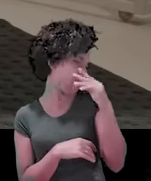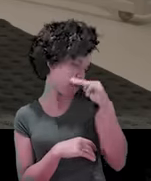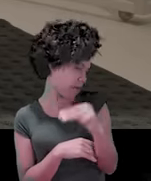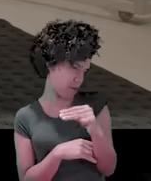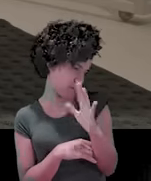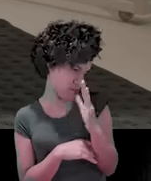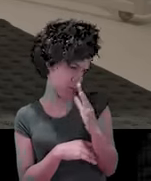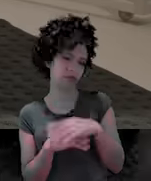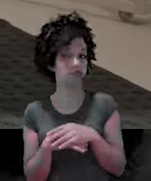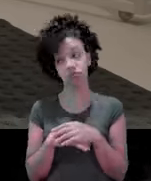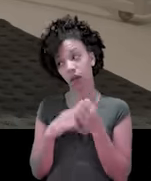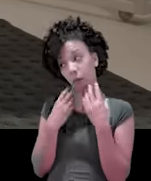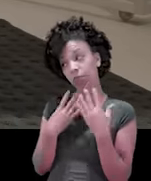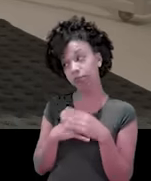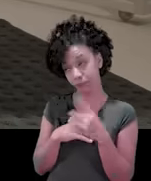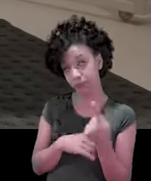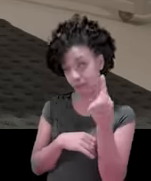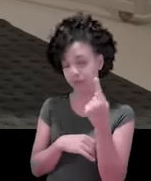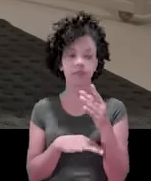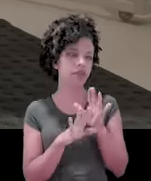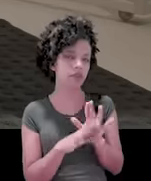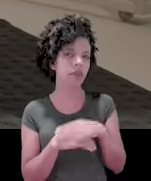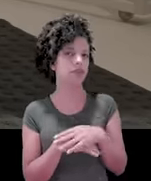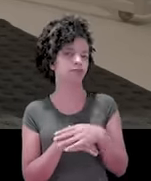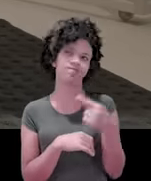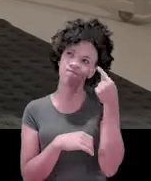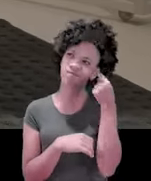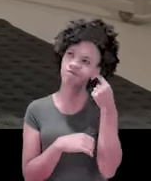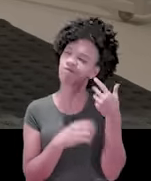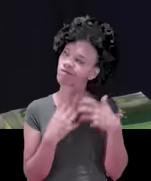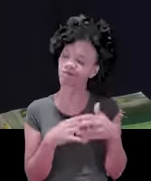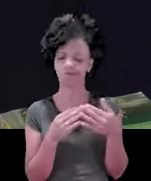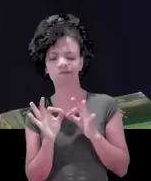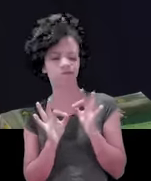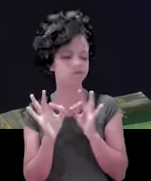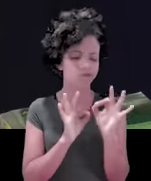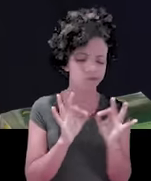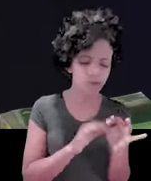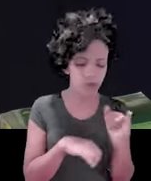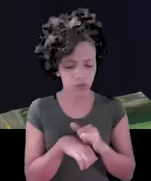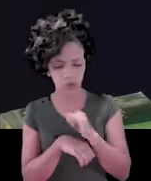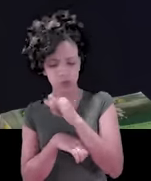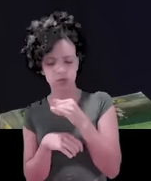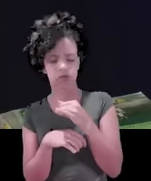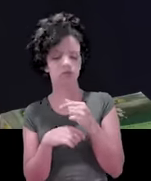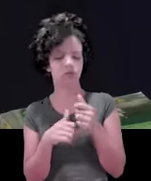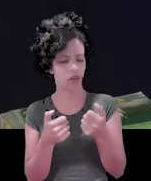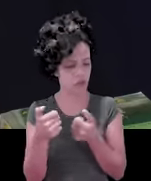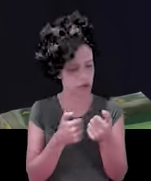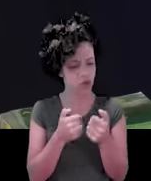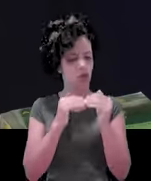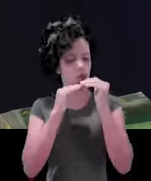linda e aí eu peguei ficaram comecei analisar tudinho vou avião botar uma